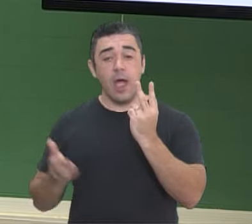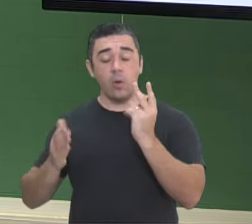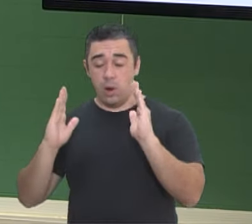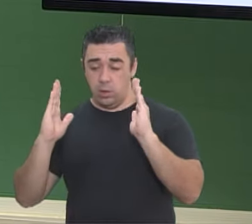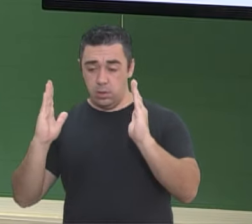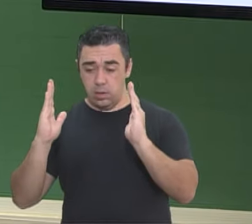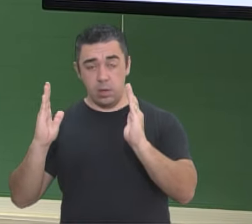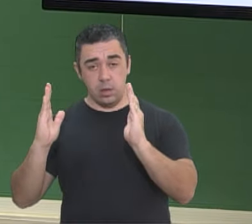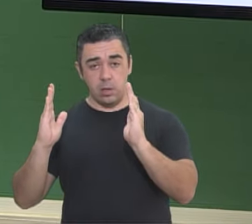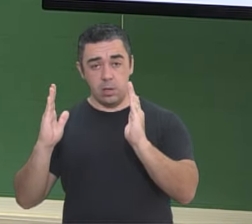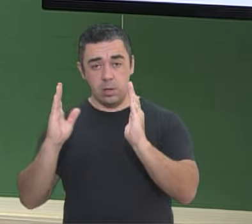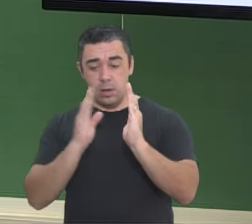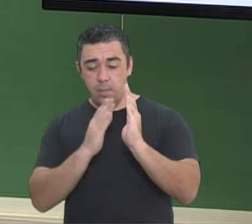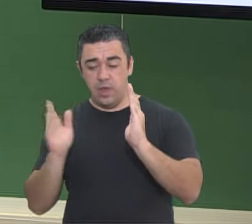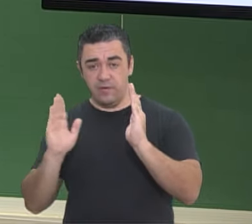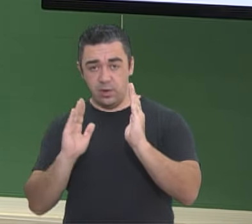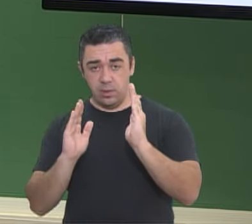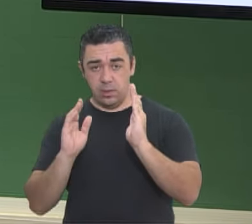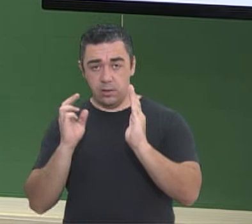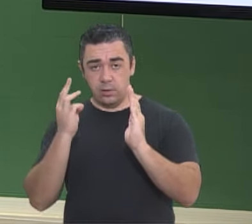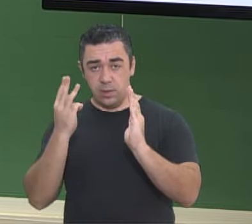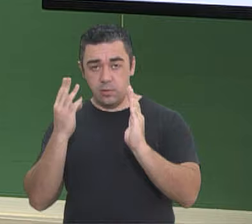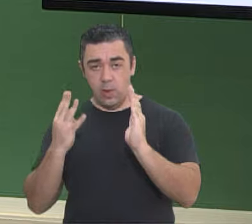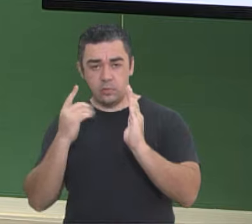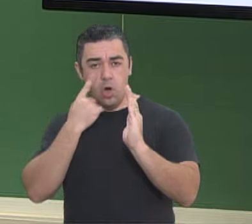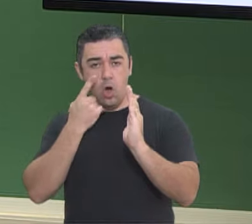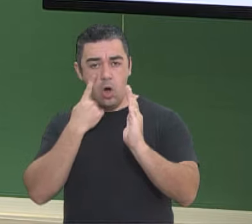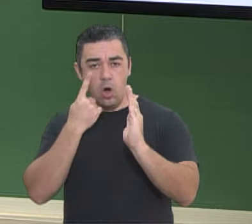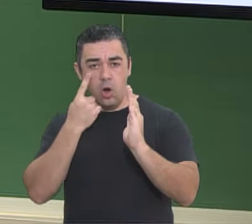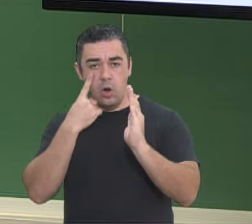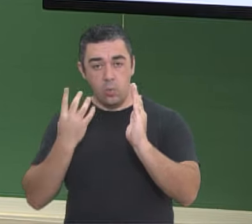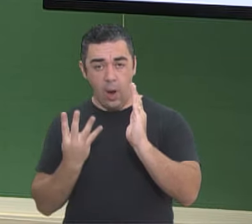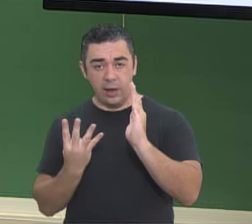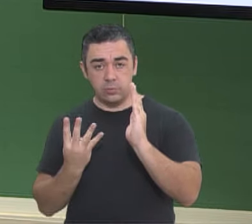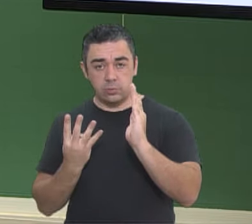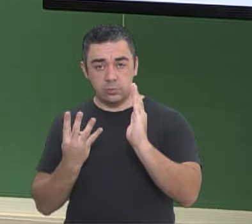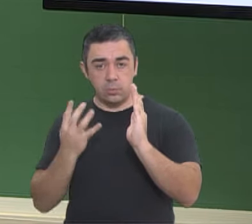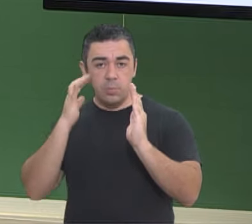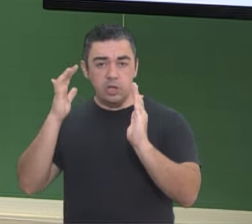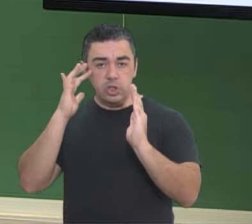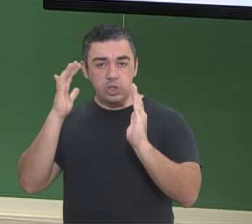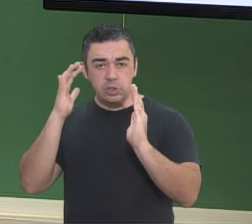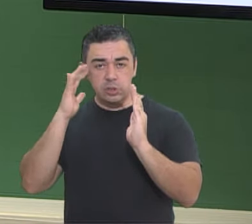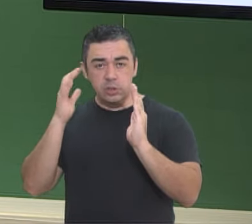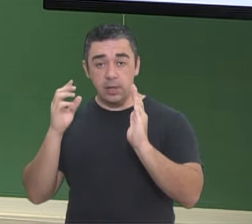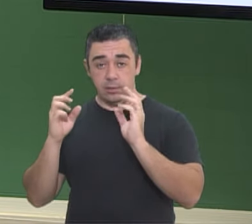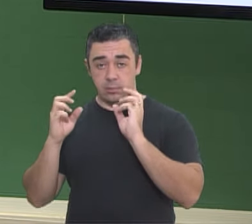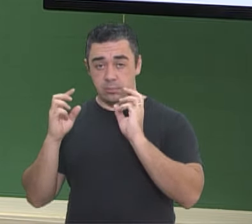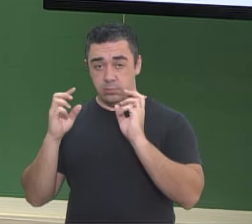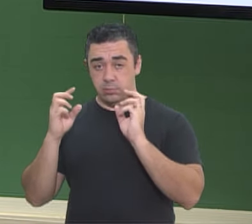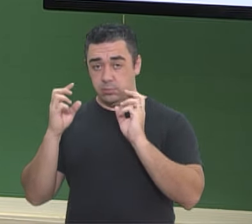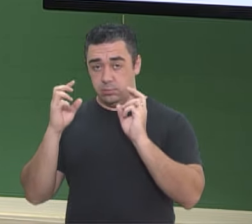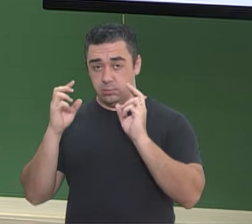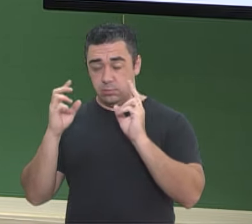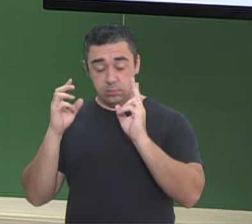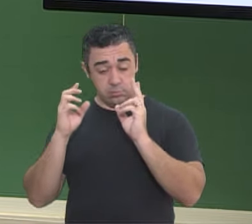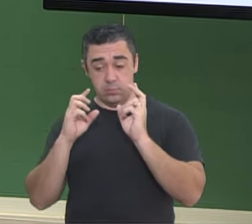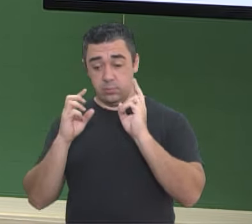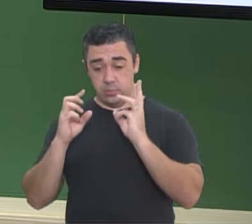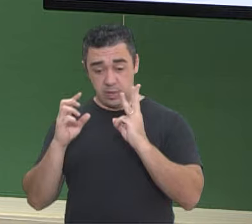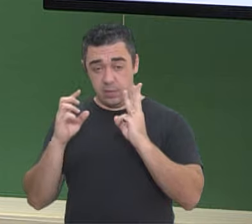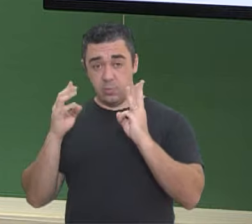Então, vai estar para frente, né? O denominador não é 4? Entre o 3 e o 4, eu vou dividir em 4